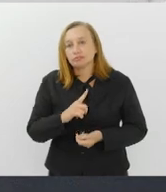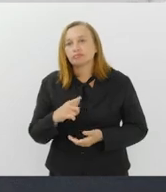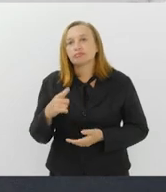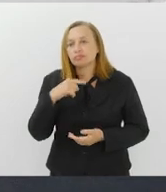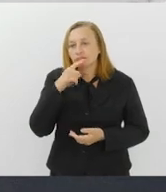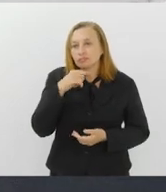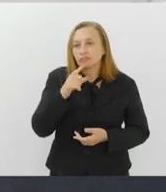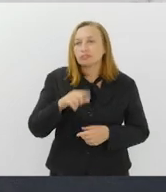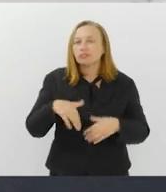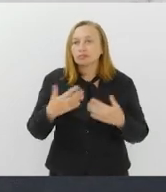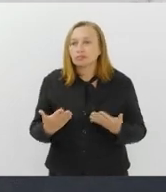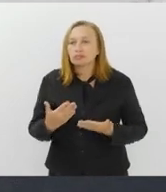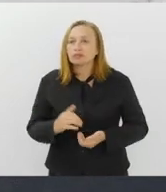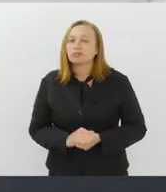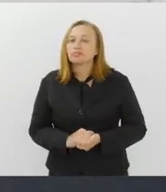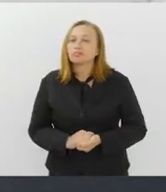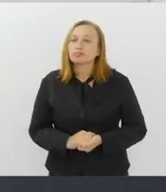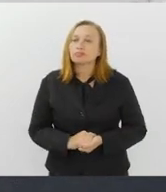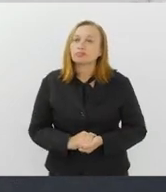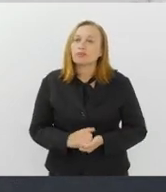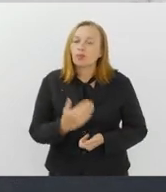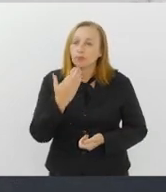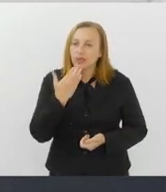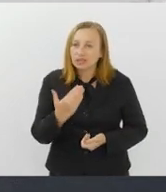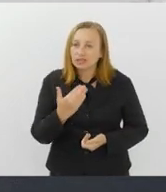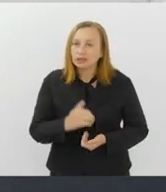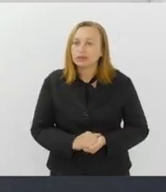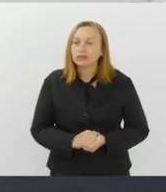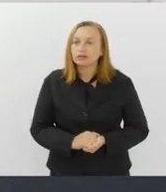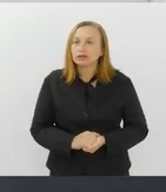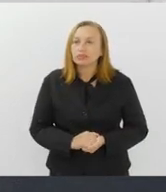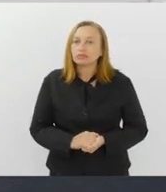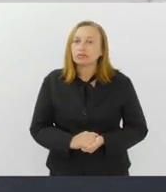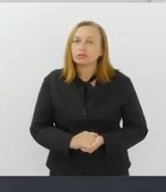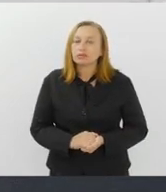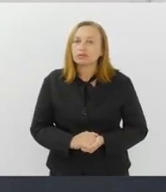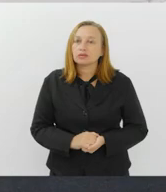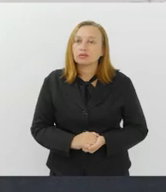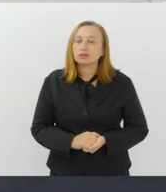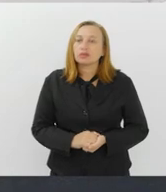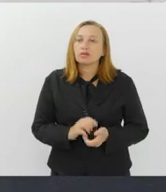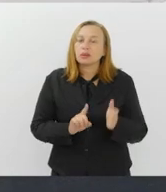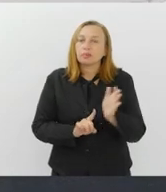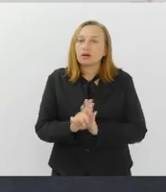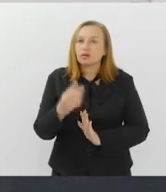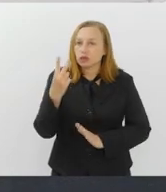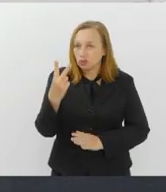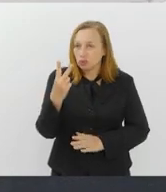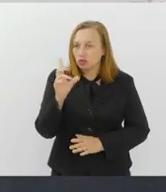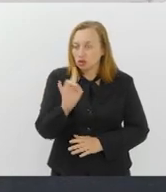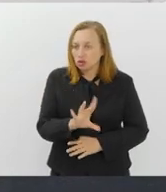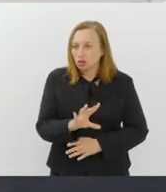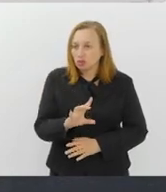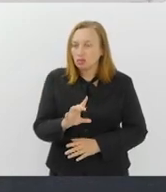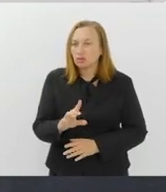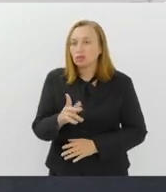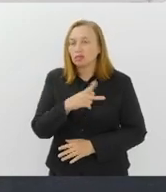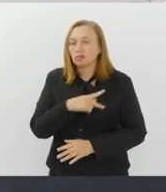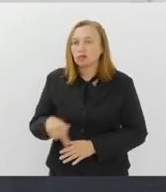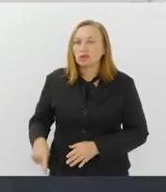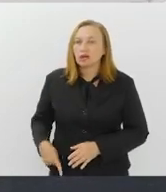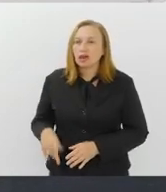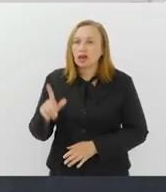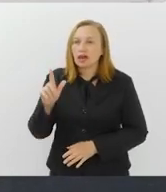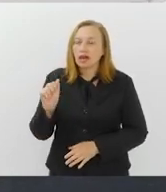dúvidas, então eu vou pedir essa autorização para fazer 2 perguntas ao presidente da